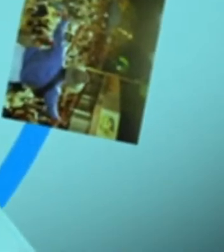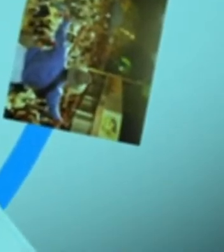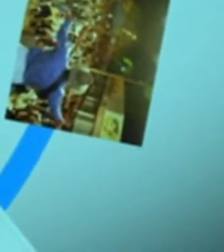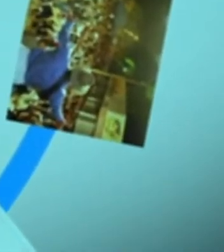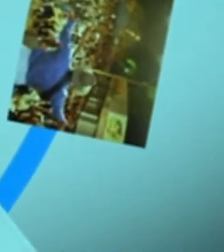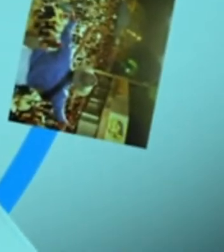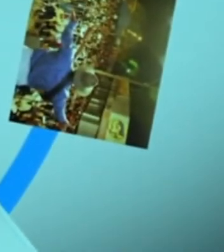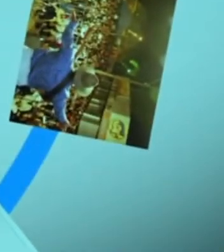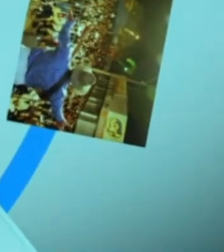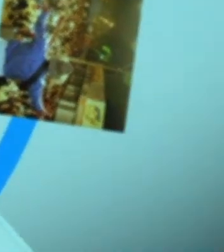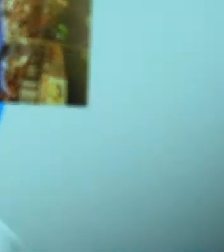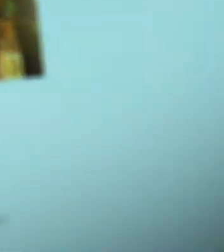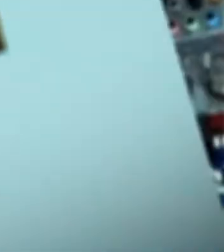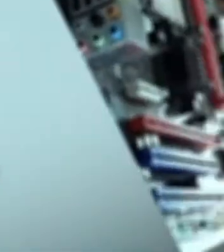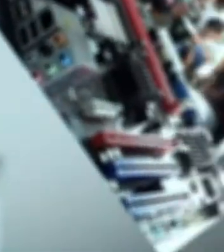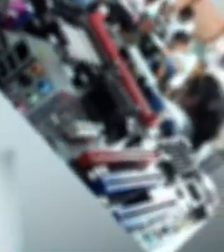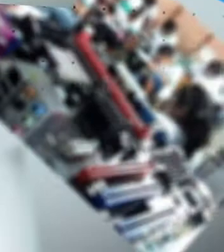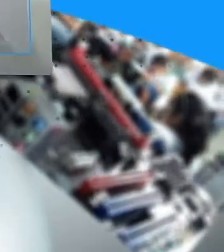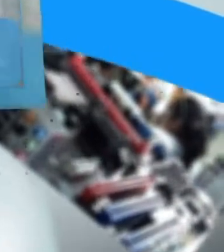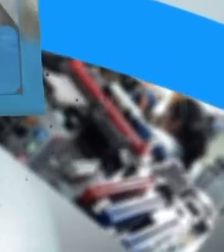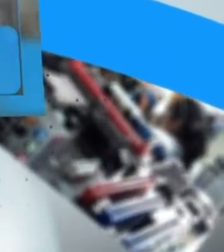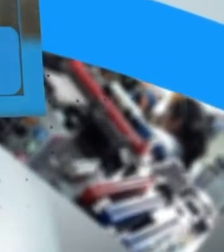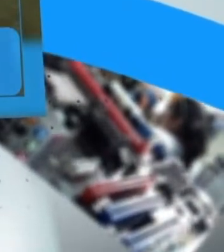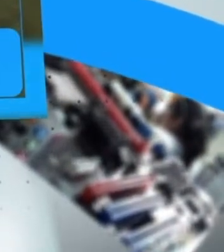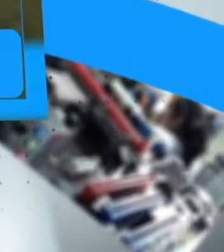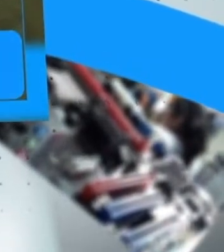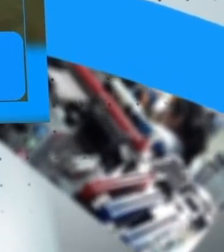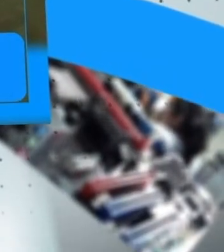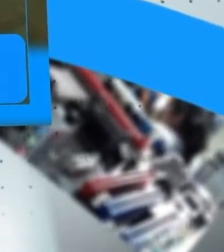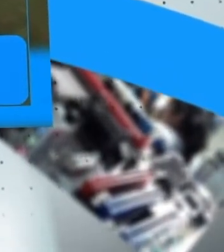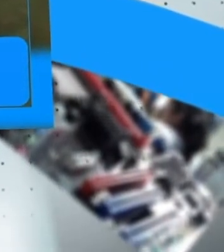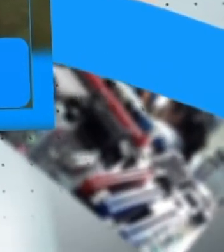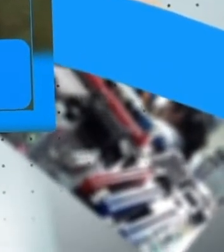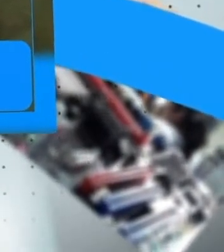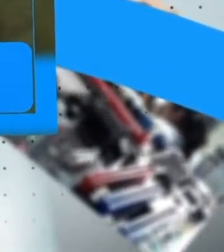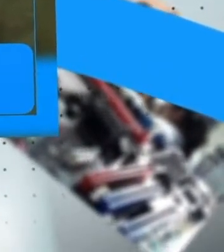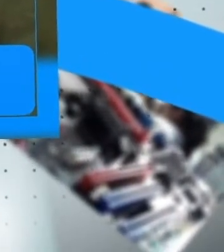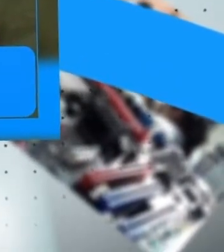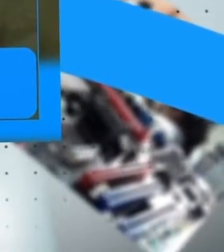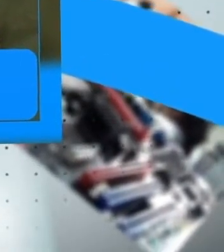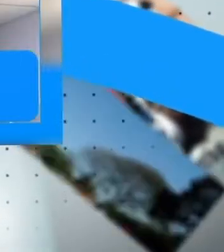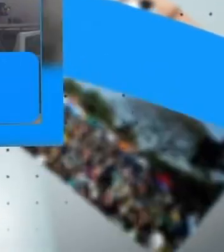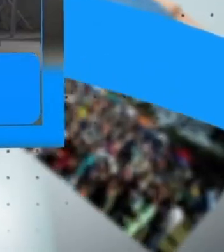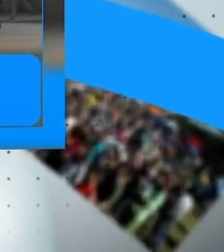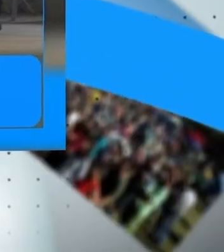execução de ações, projetos e programas nas áreas da educação,